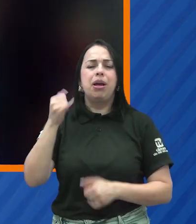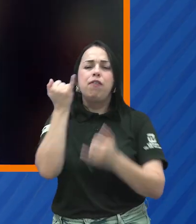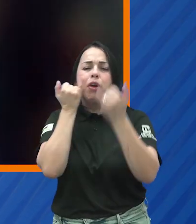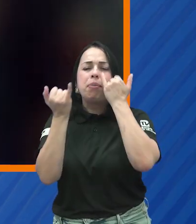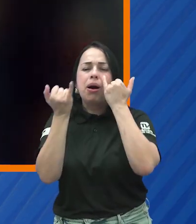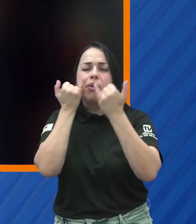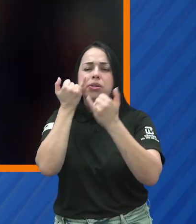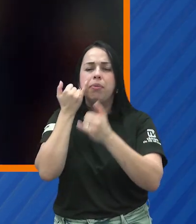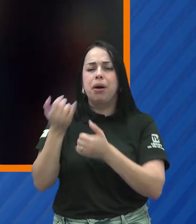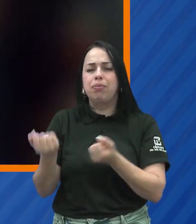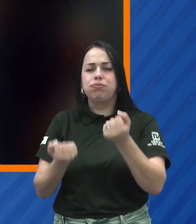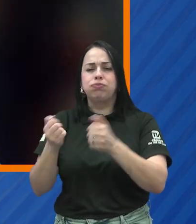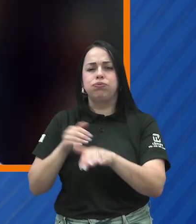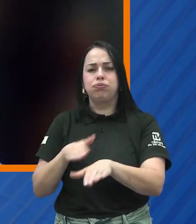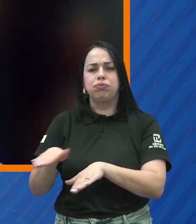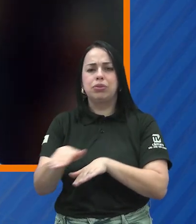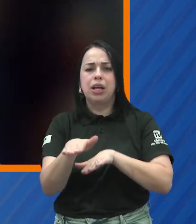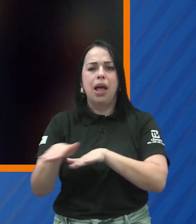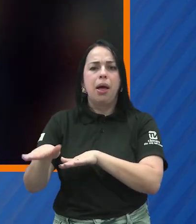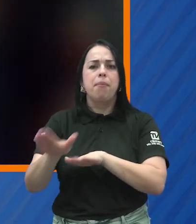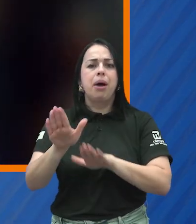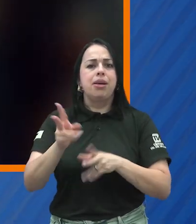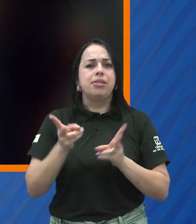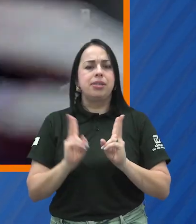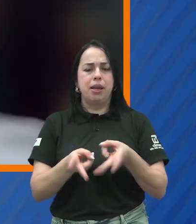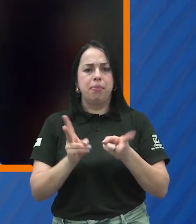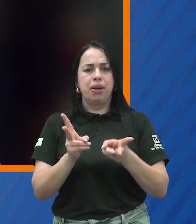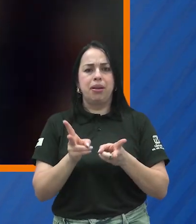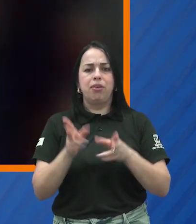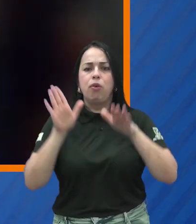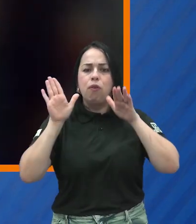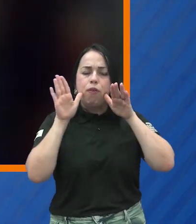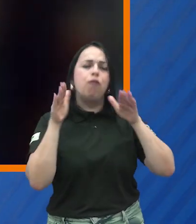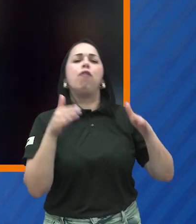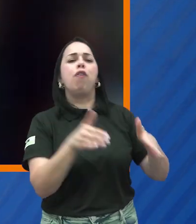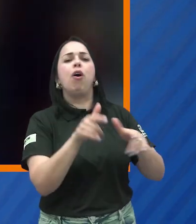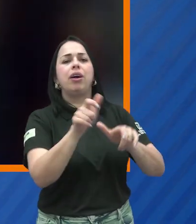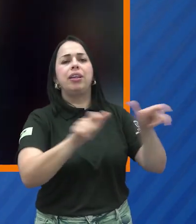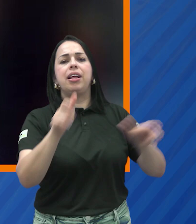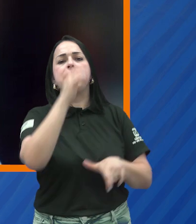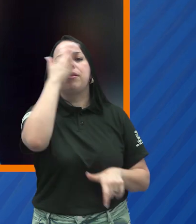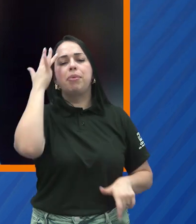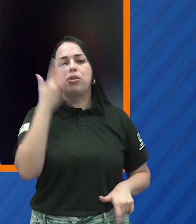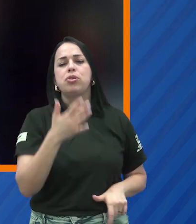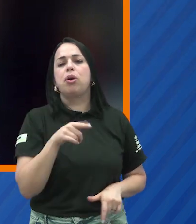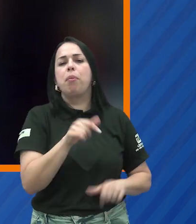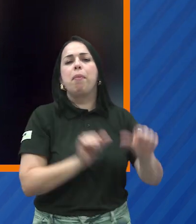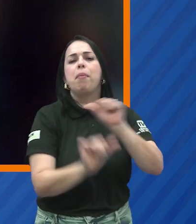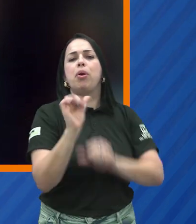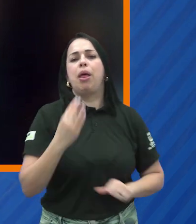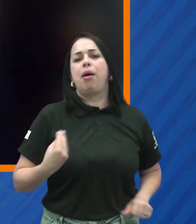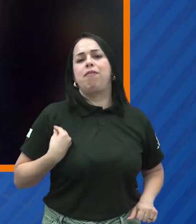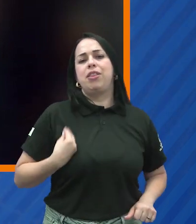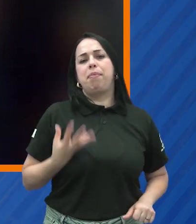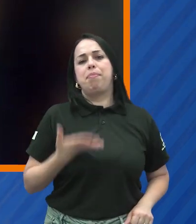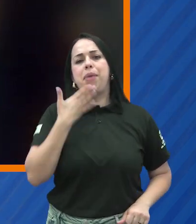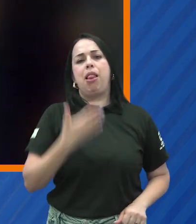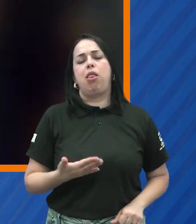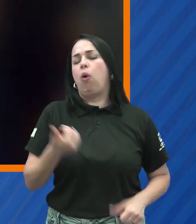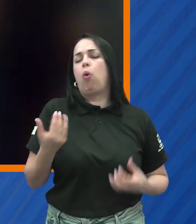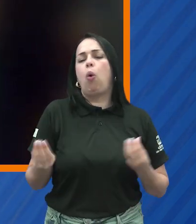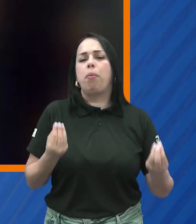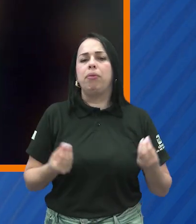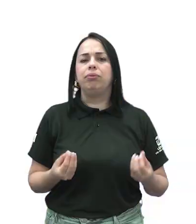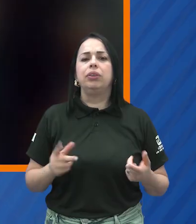a segurança, no caso das câmeras, né? Mas sempre focando no cidadão, como é que a vida do cidadão pode ser melhor. E uma